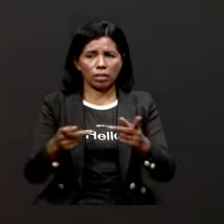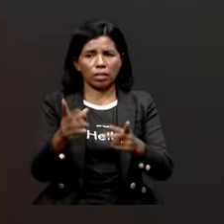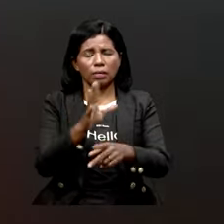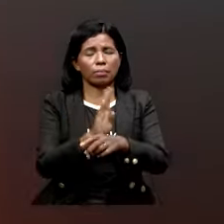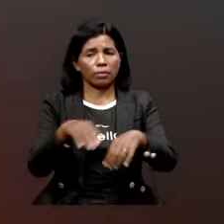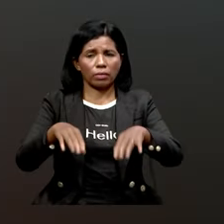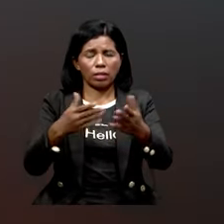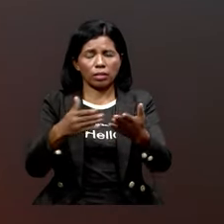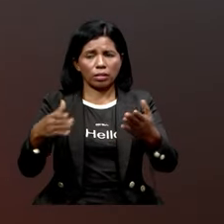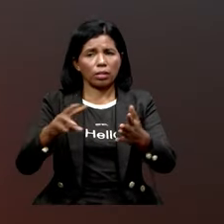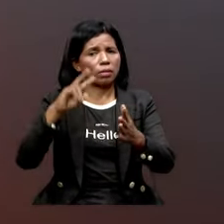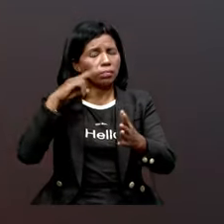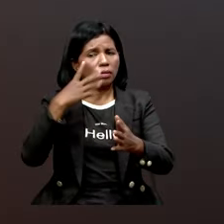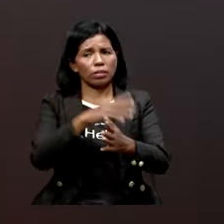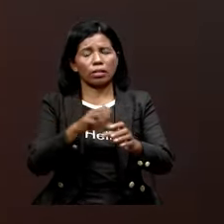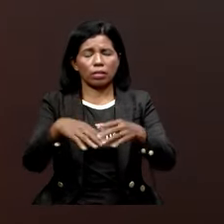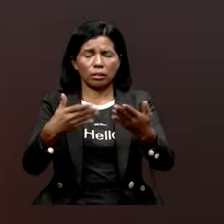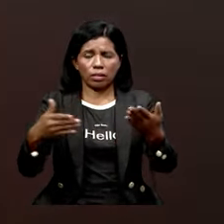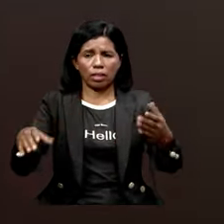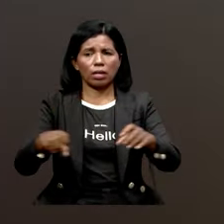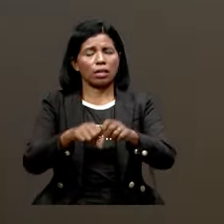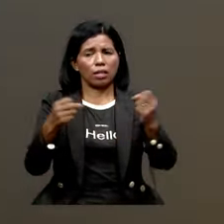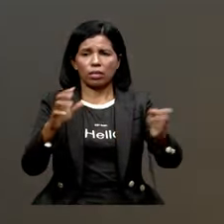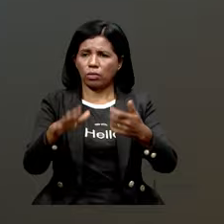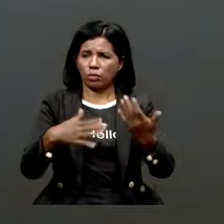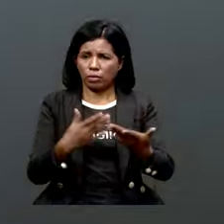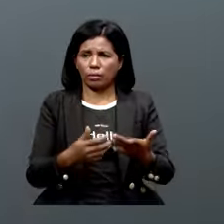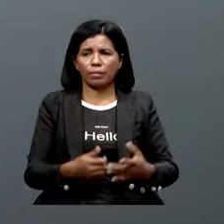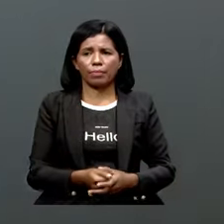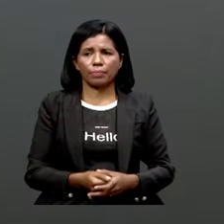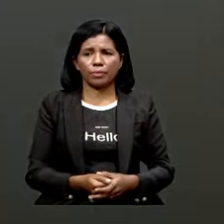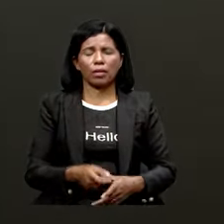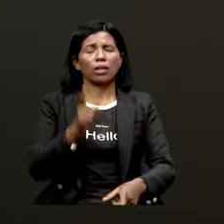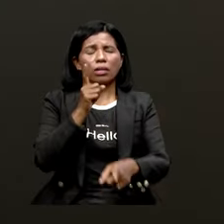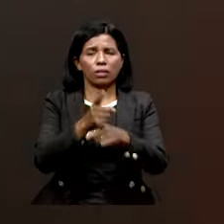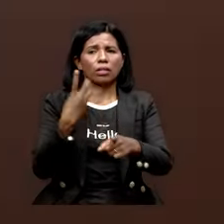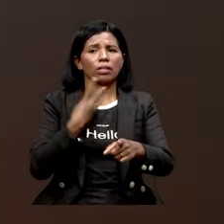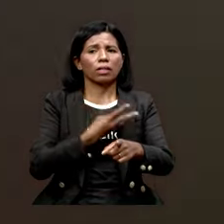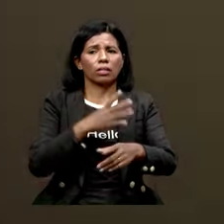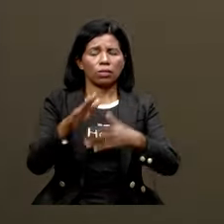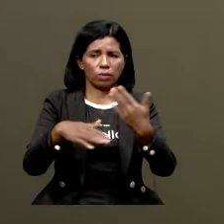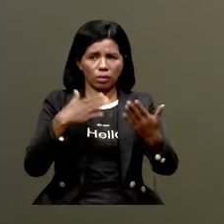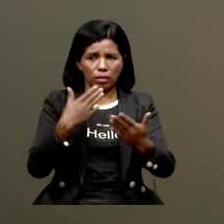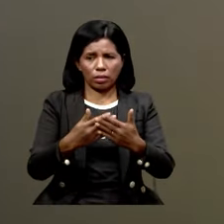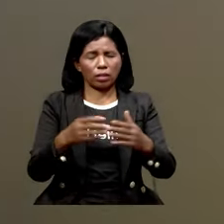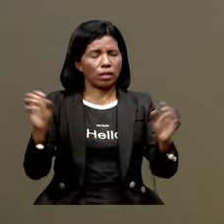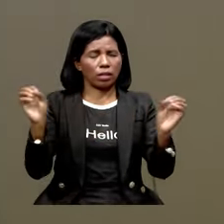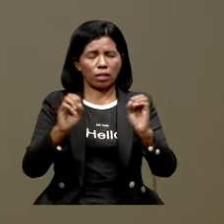onde resulta vendedor sira nessa sambalo, reta na estraga. Se loja no Itahoto, onde era Itahoto lá de